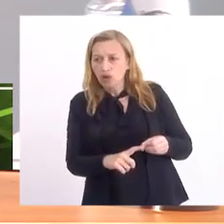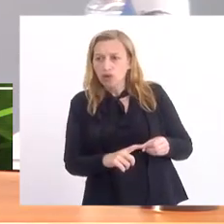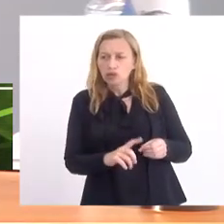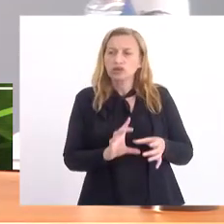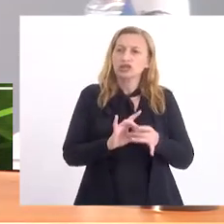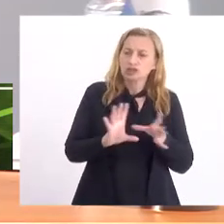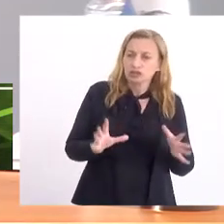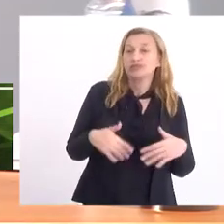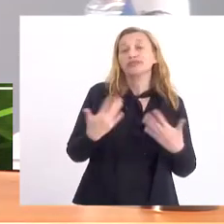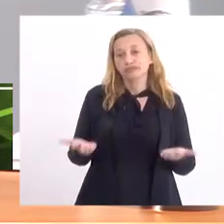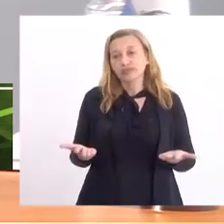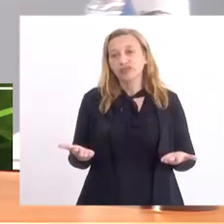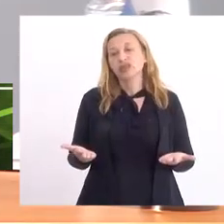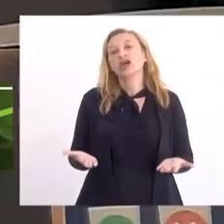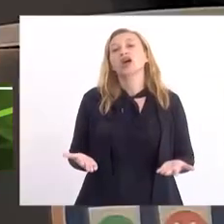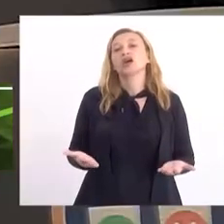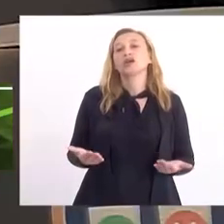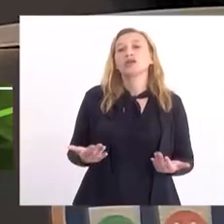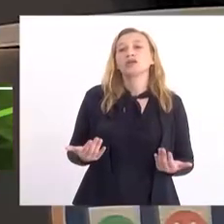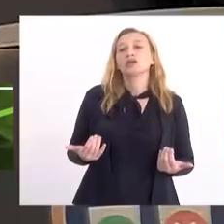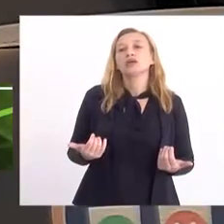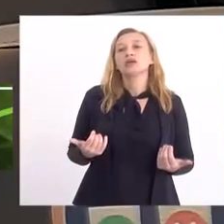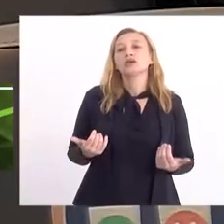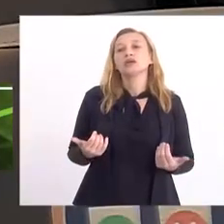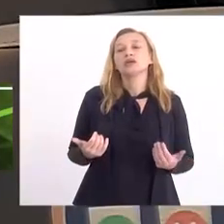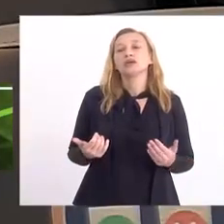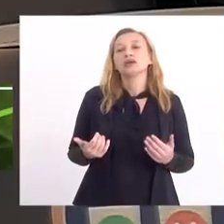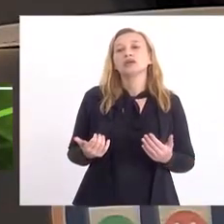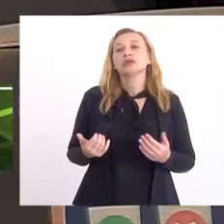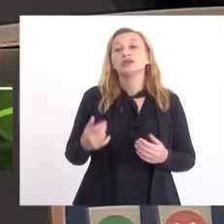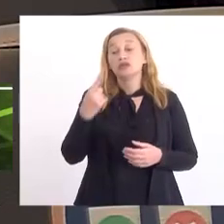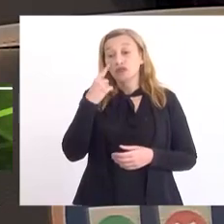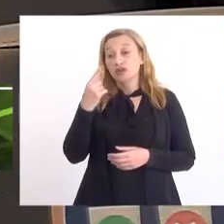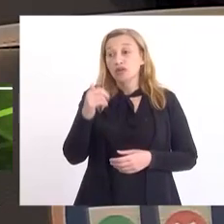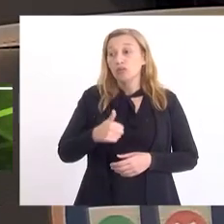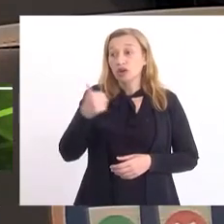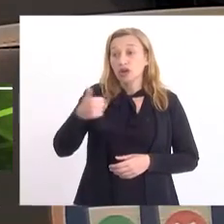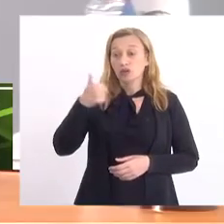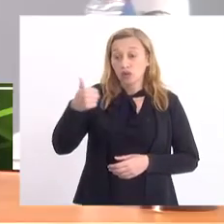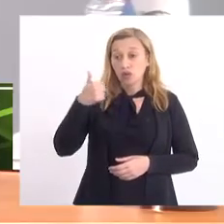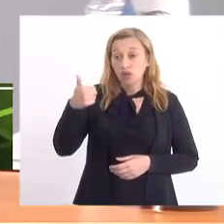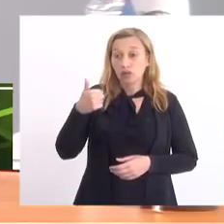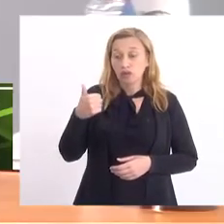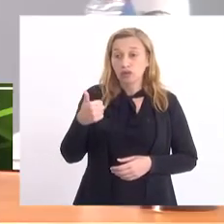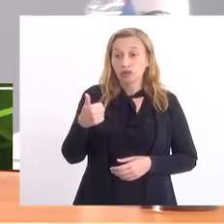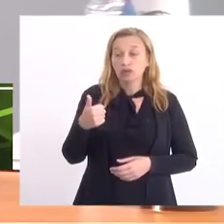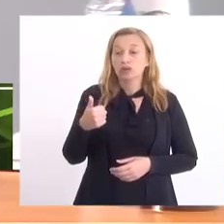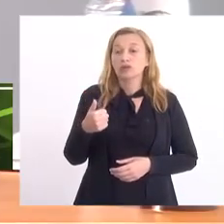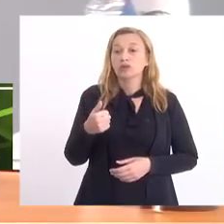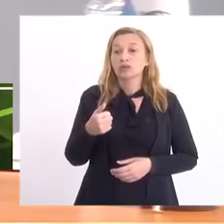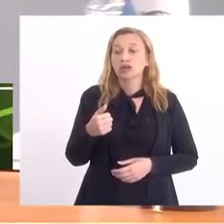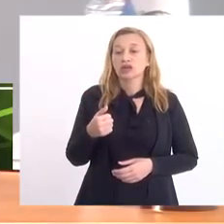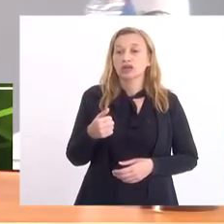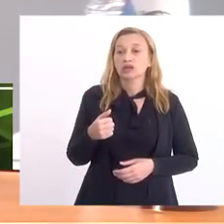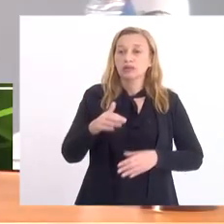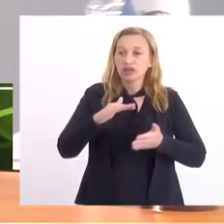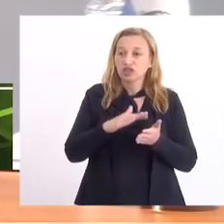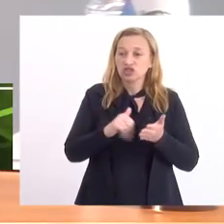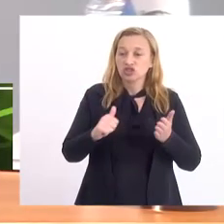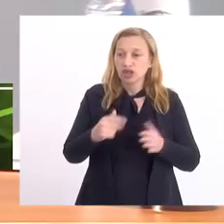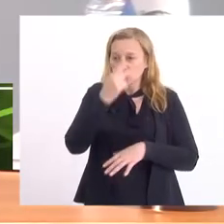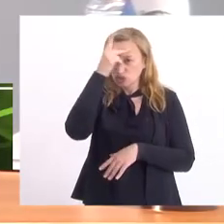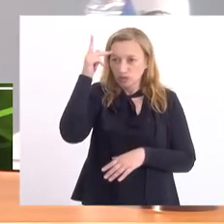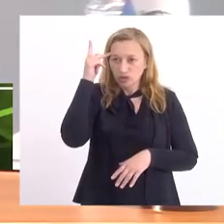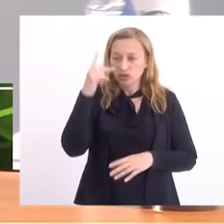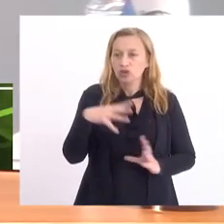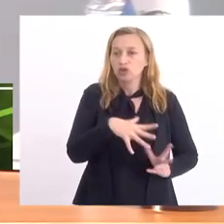o C assume. Então, a gente tem que procurar, de alguma forma, gerar consciência para tirar essas pessoas